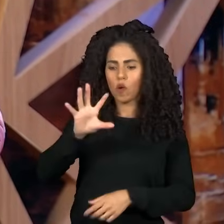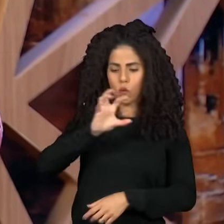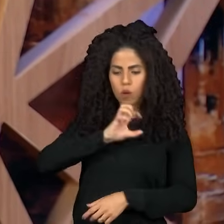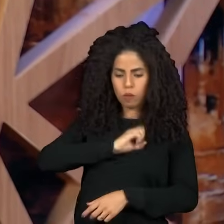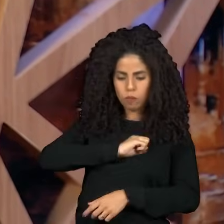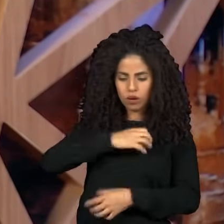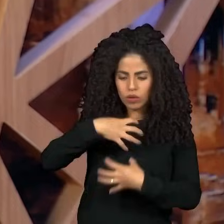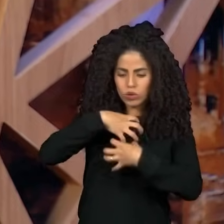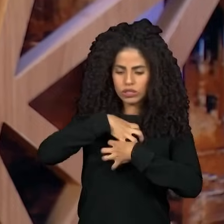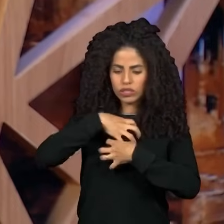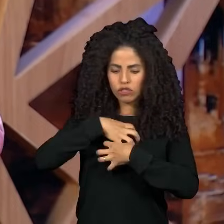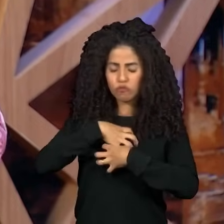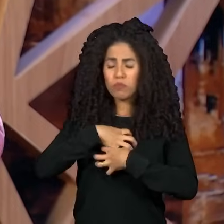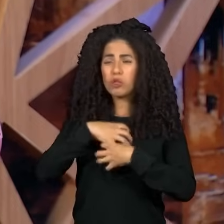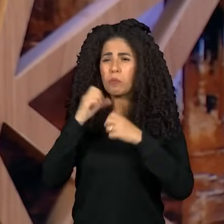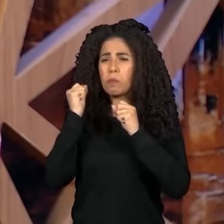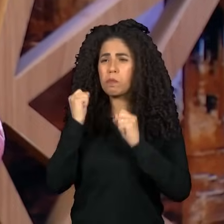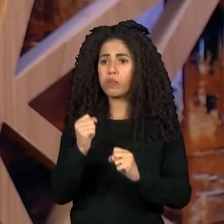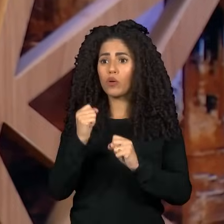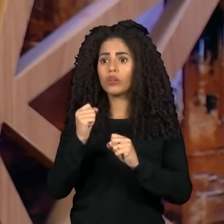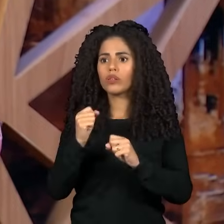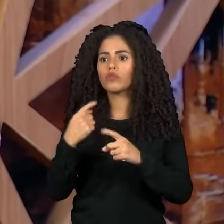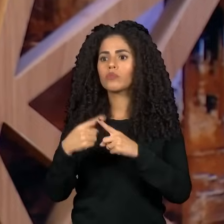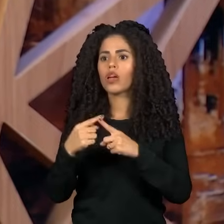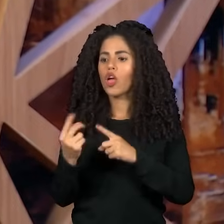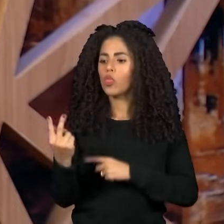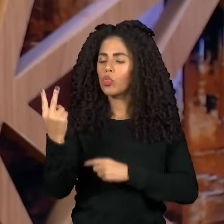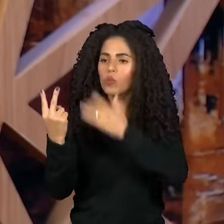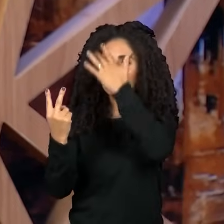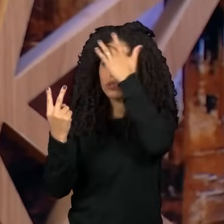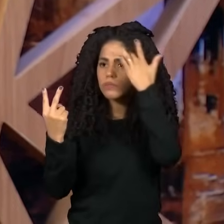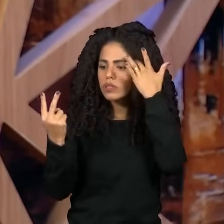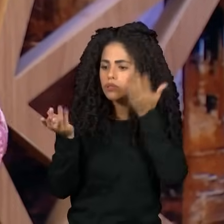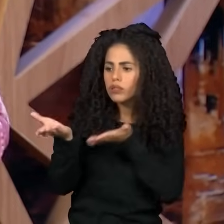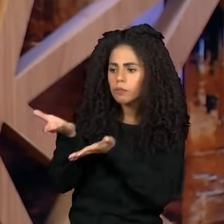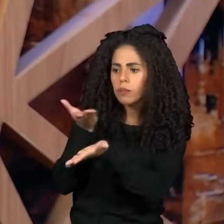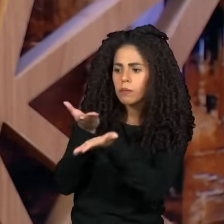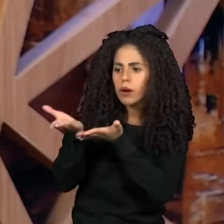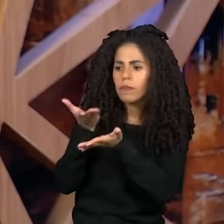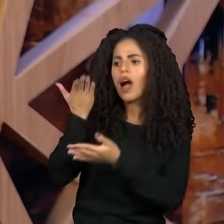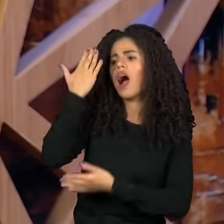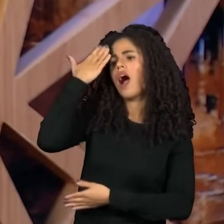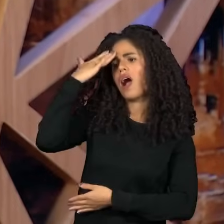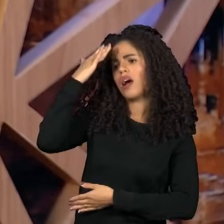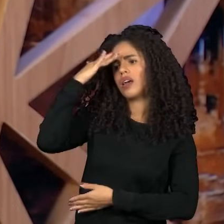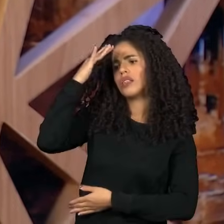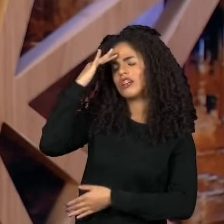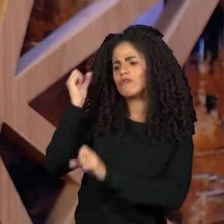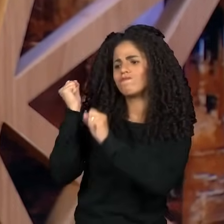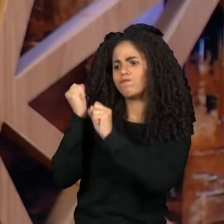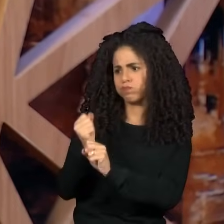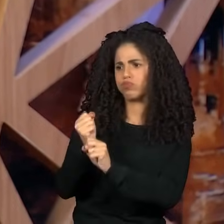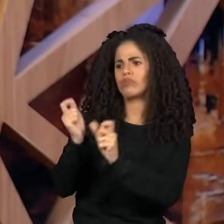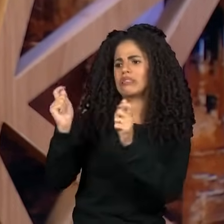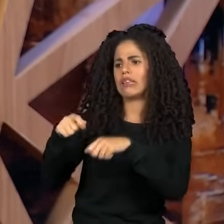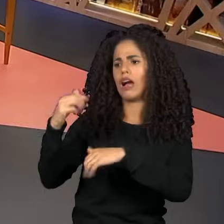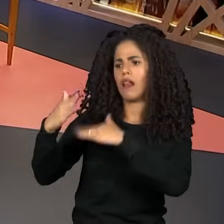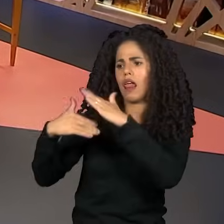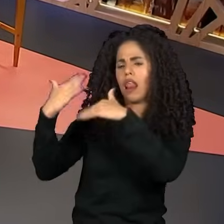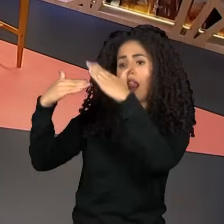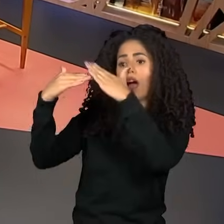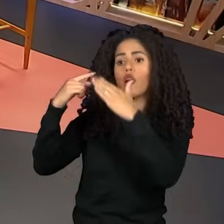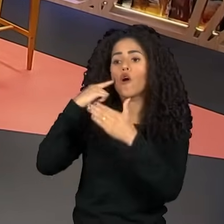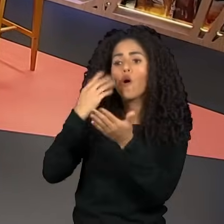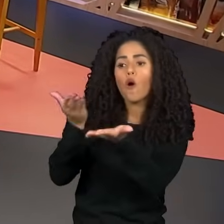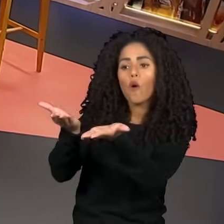sentimento tão potente que quando duas pessoas elas estão se relacionando e elas entendem a potência desse amor, elas acabam